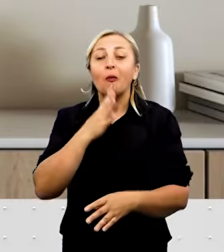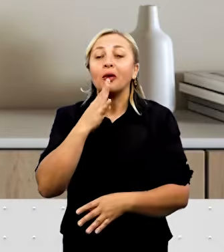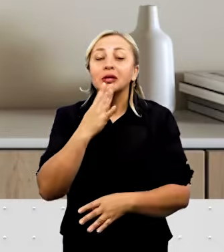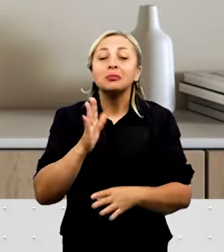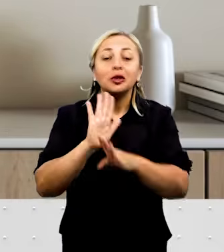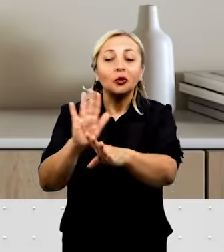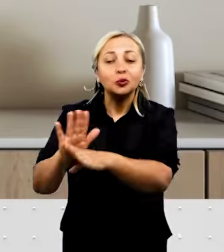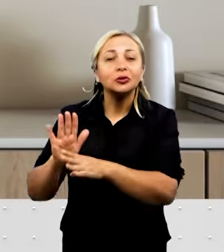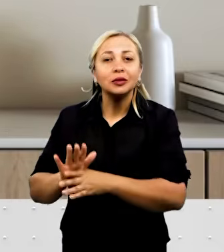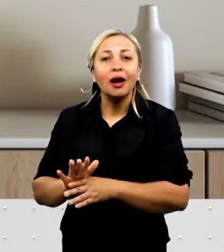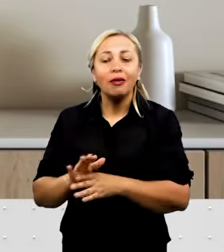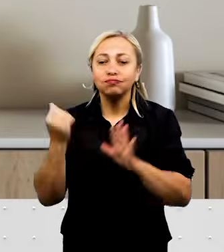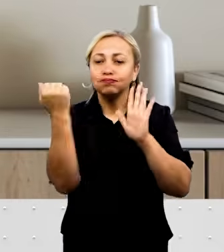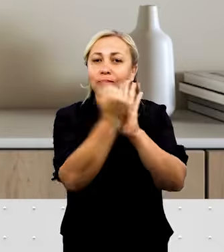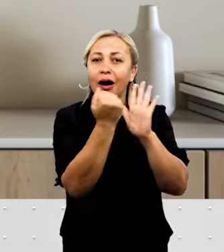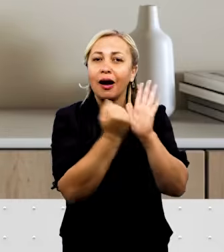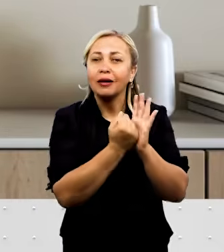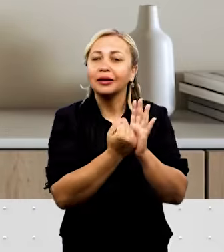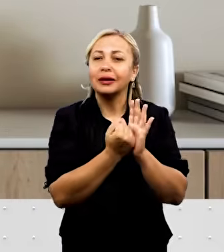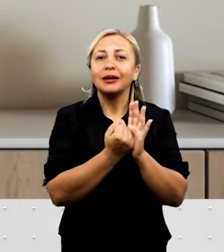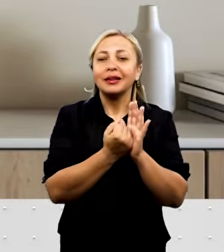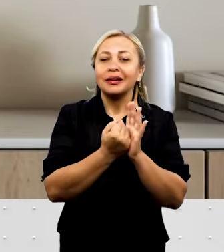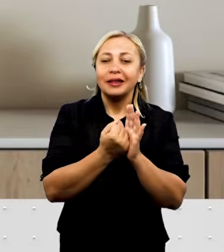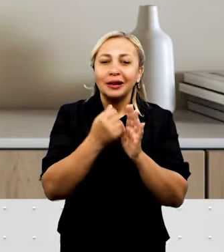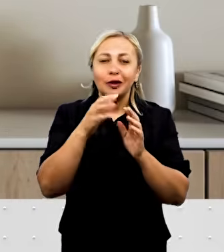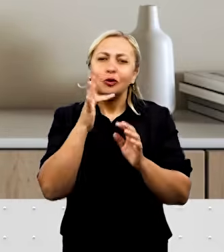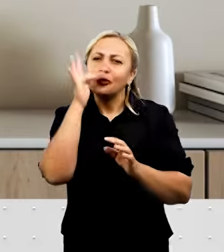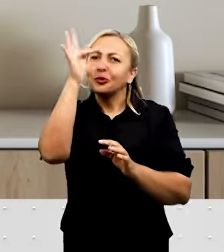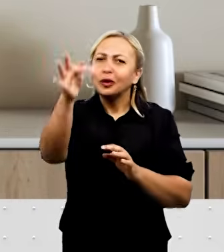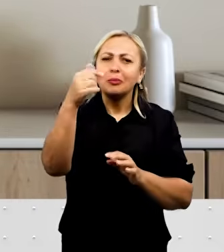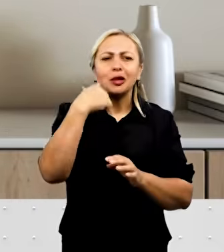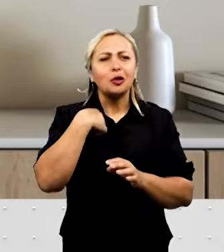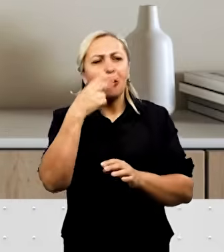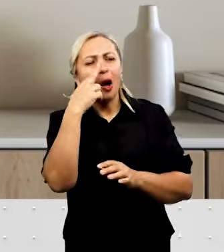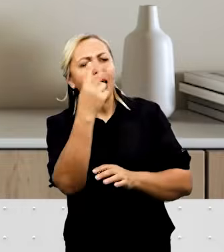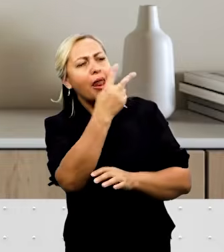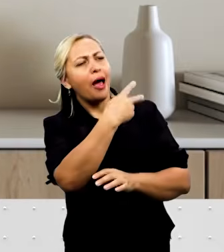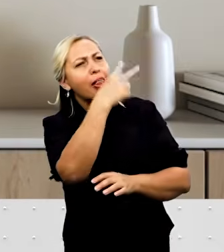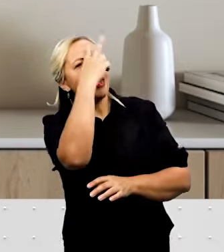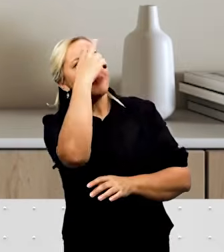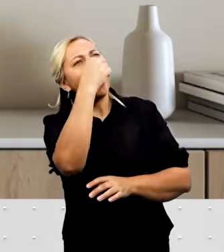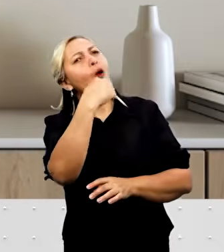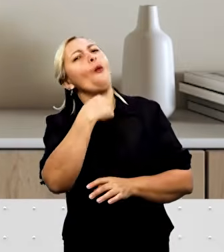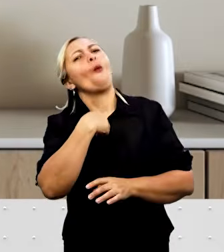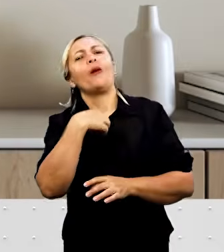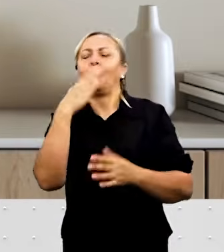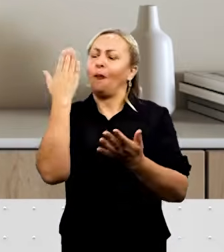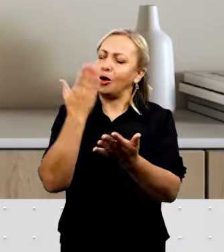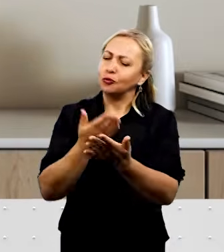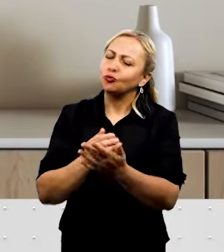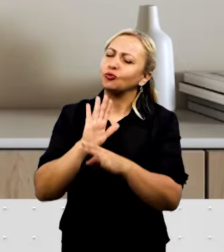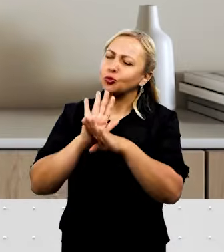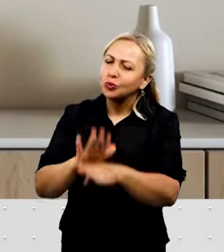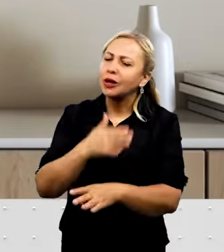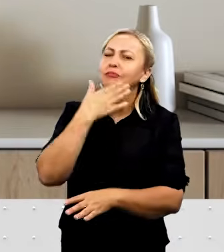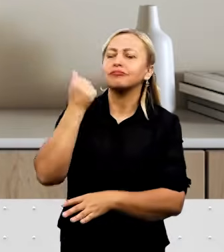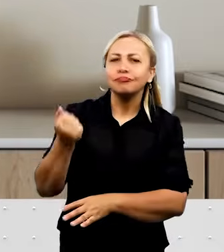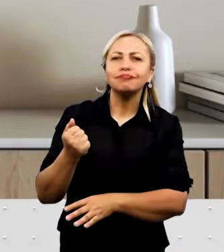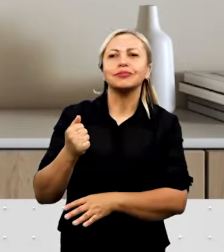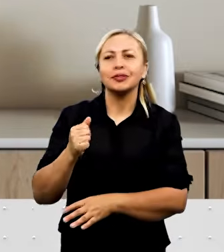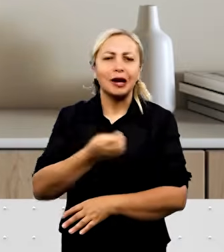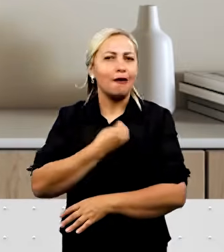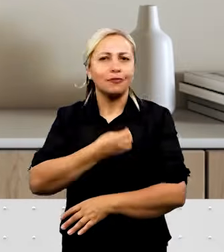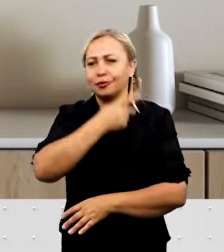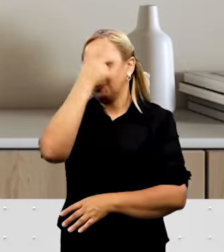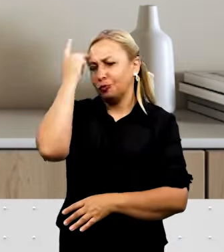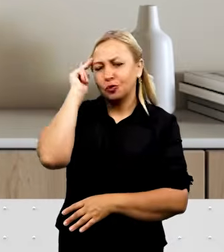conhecimentos, deixar uma marca registrada que futuramente eu possa analisar e entender, ajudei a melhorar uma